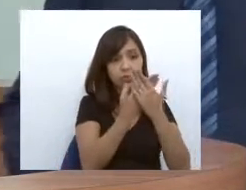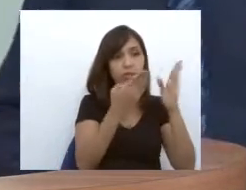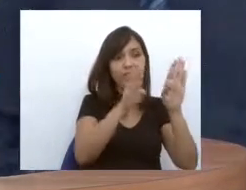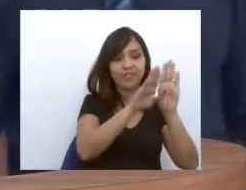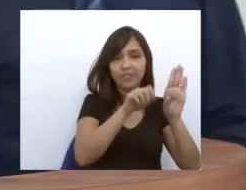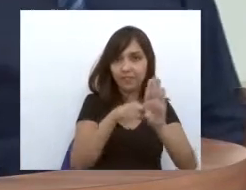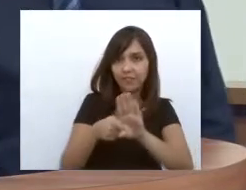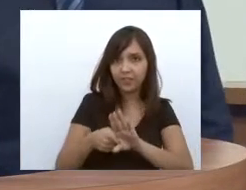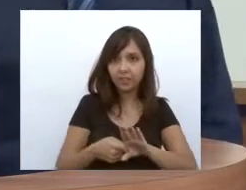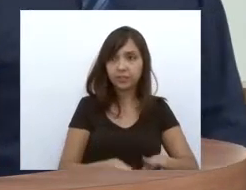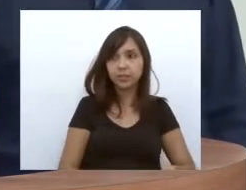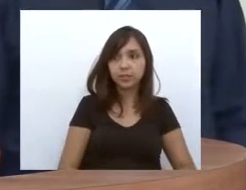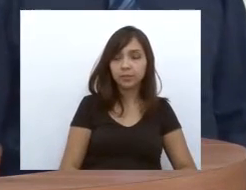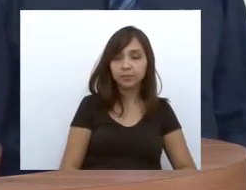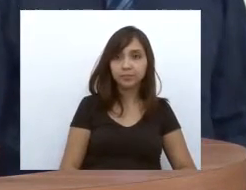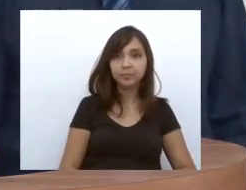escola.